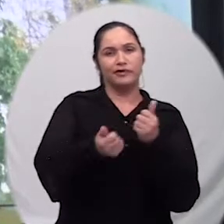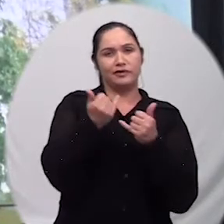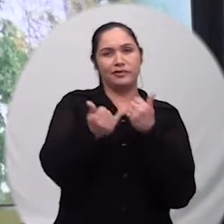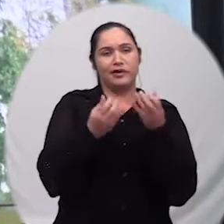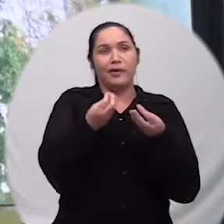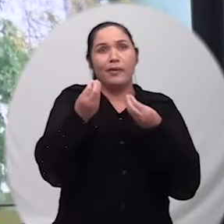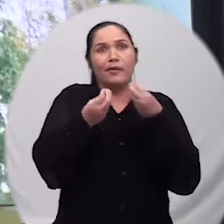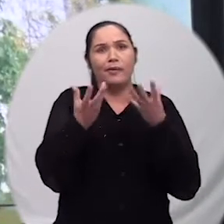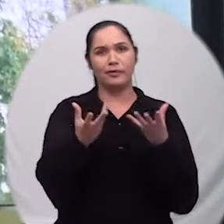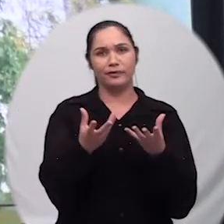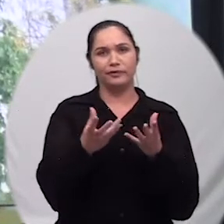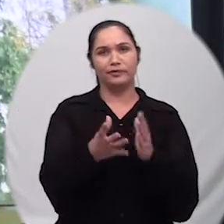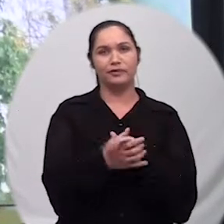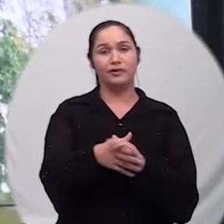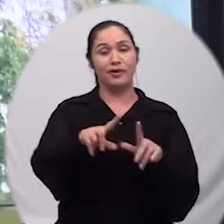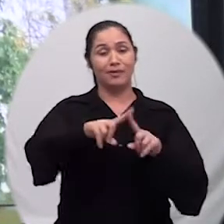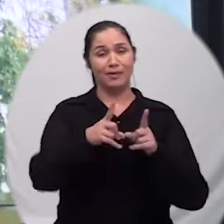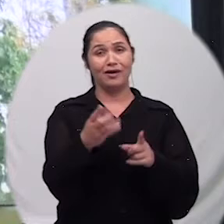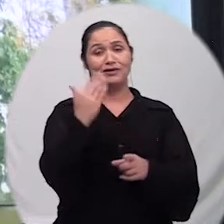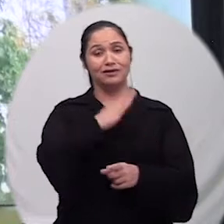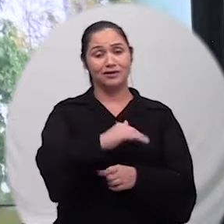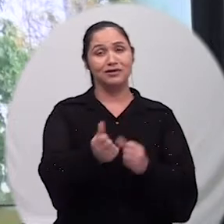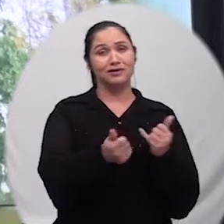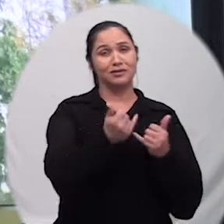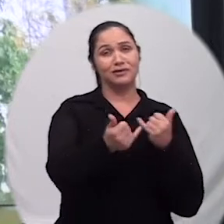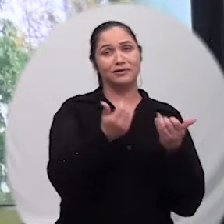crianças brincam nesse local.